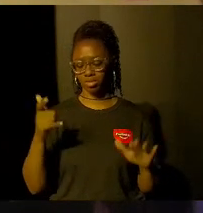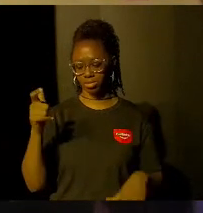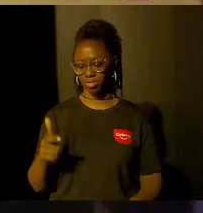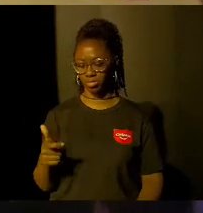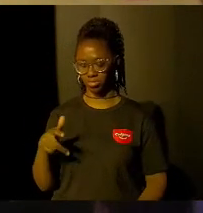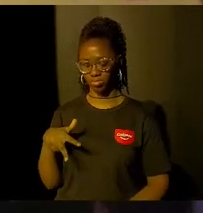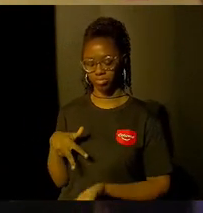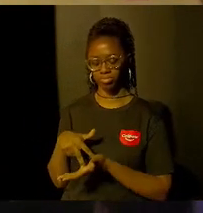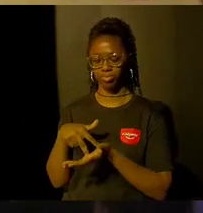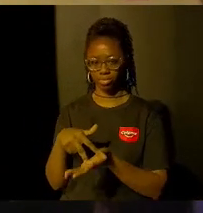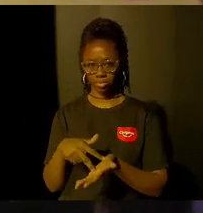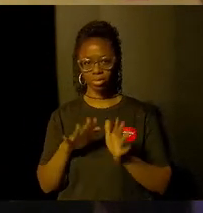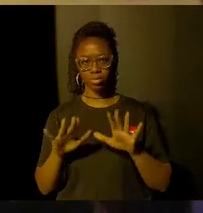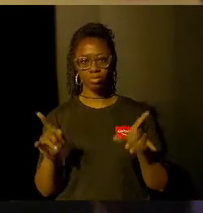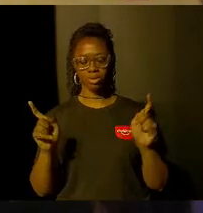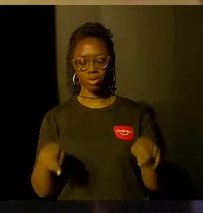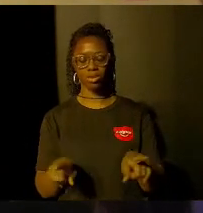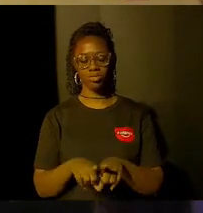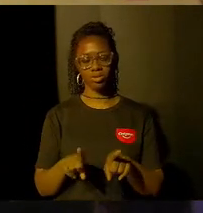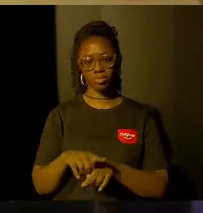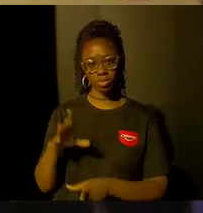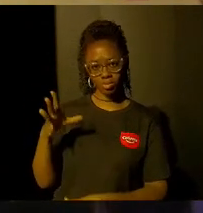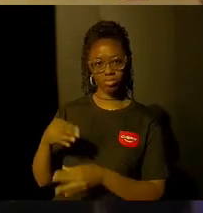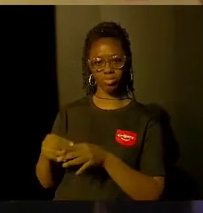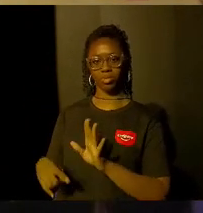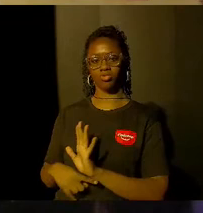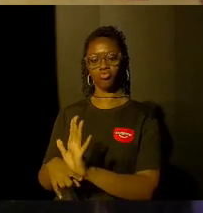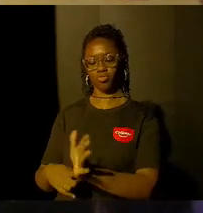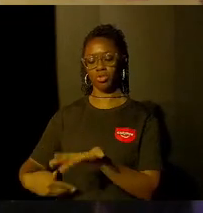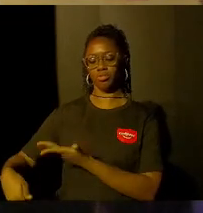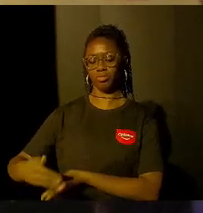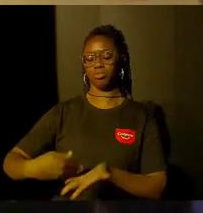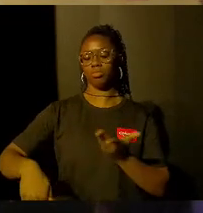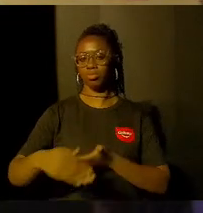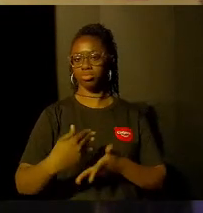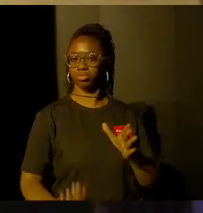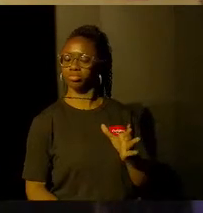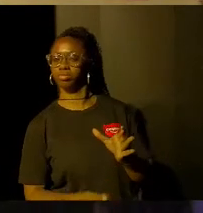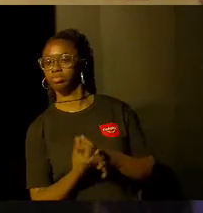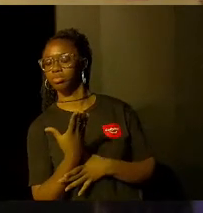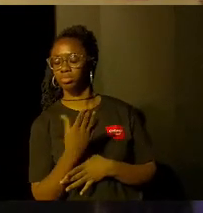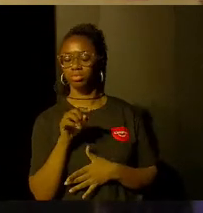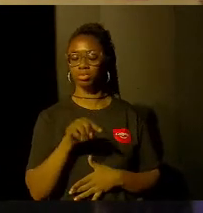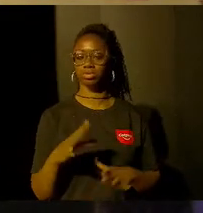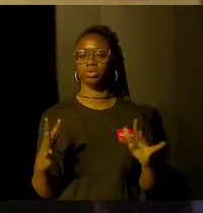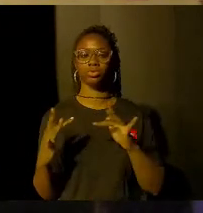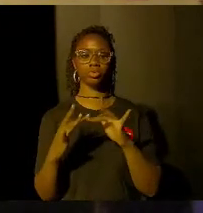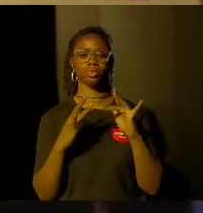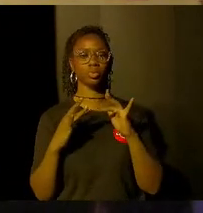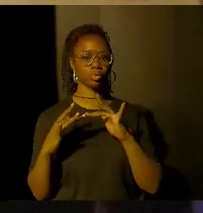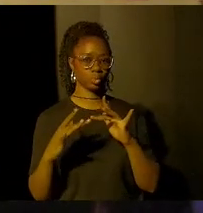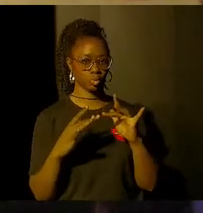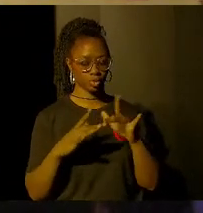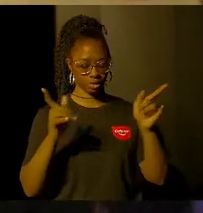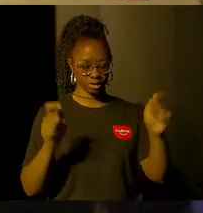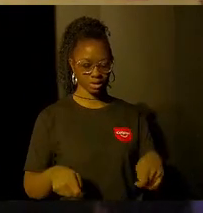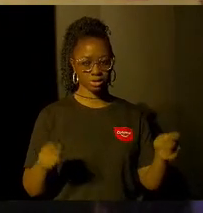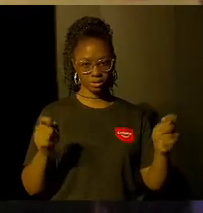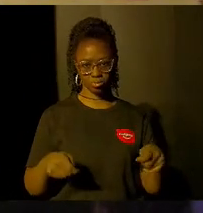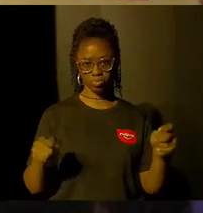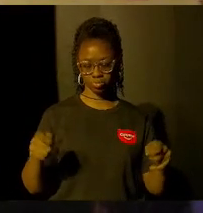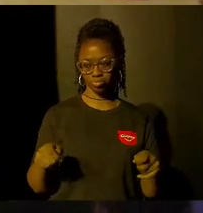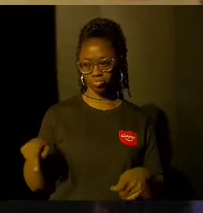mas que pudesse exatamente ajudar-nos a criar esta este contacto esta capacidade de